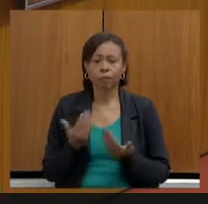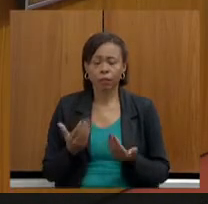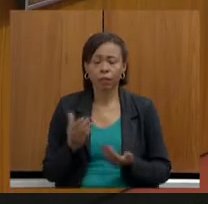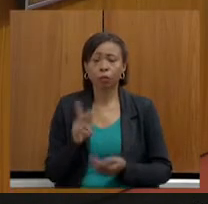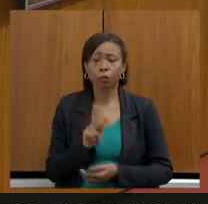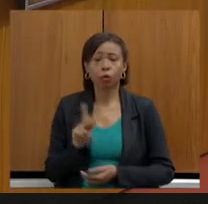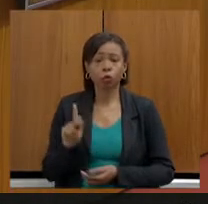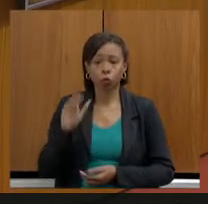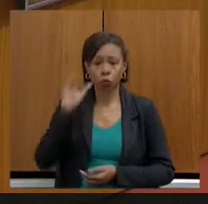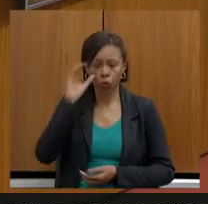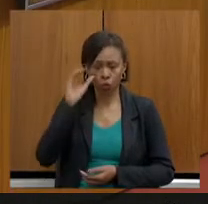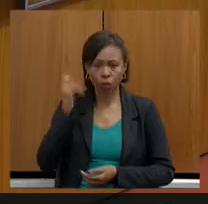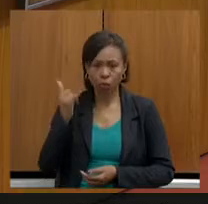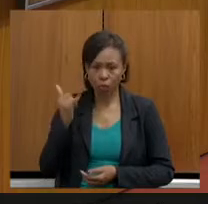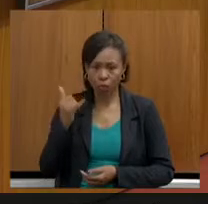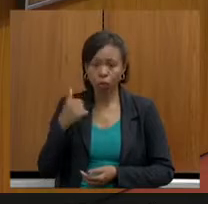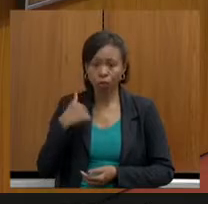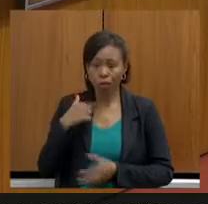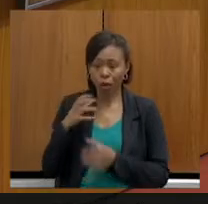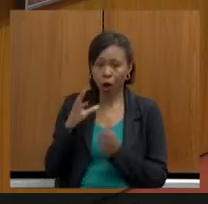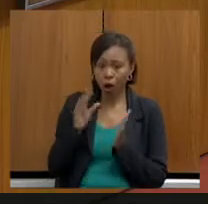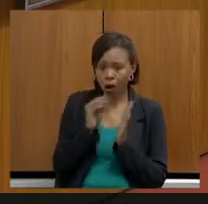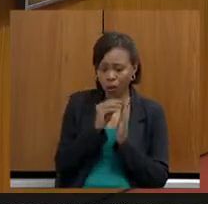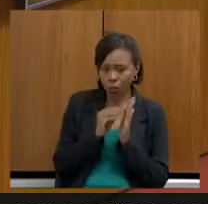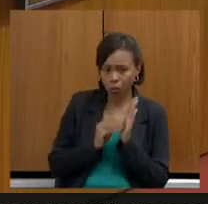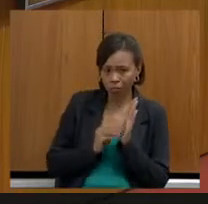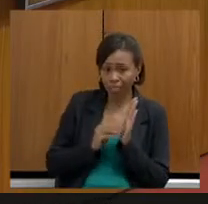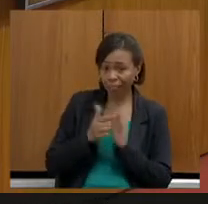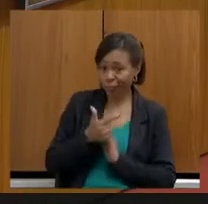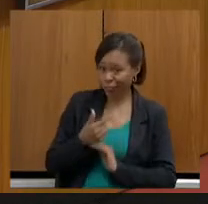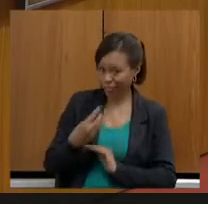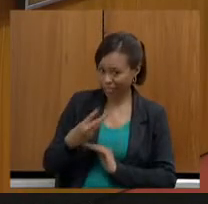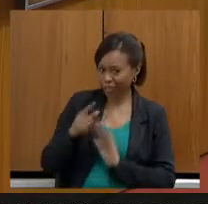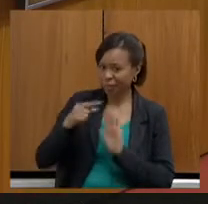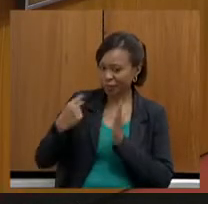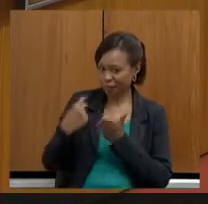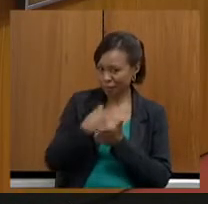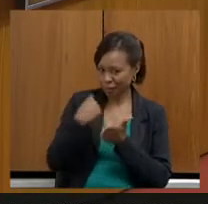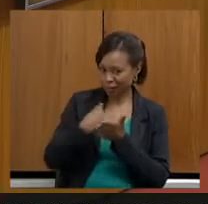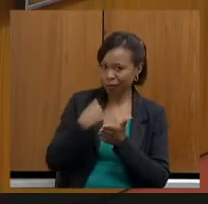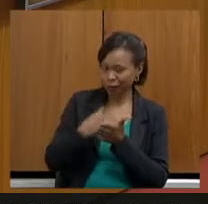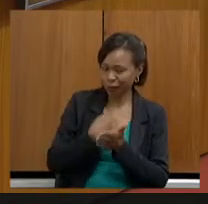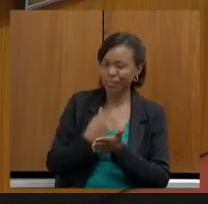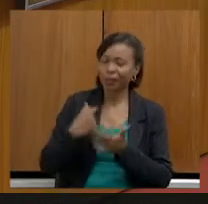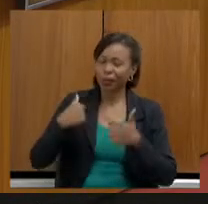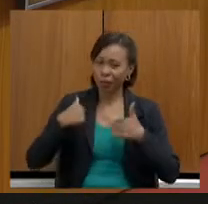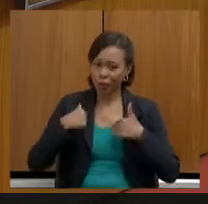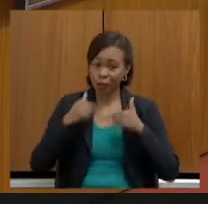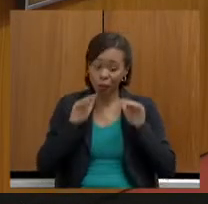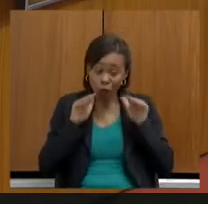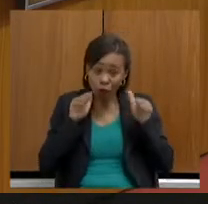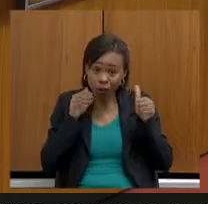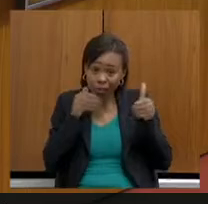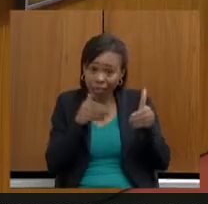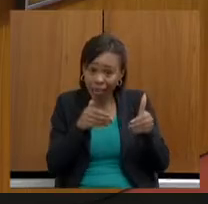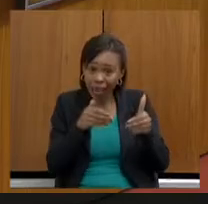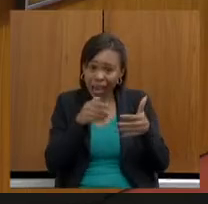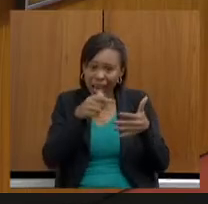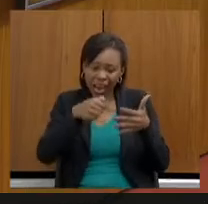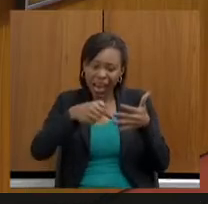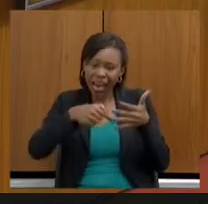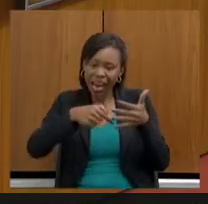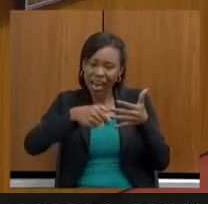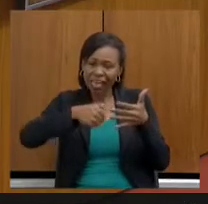Cleiton eu eu consegui anotar 23 perguntas e eu vou como o senhor falou né eu vou me ater as